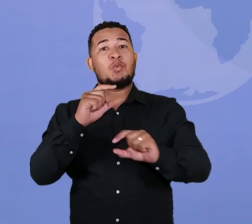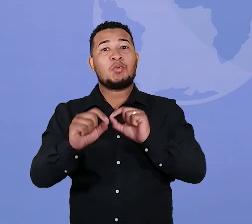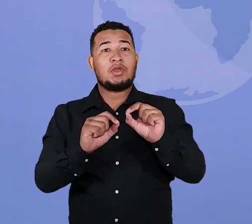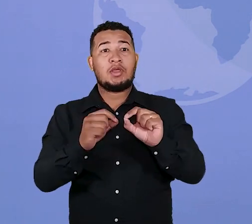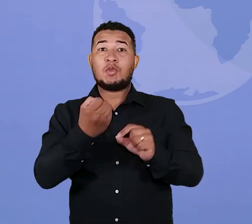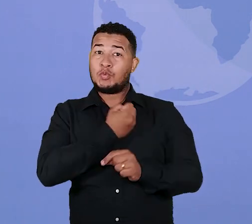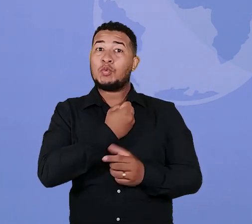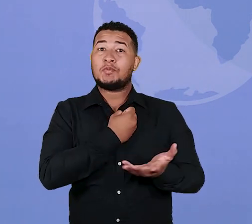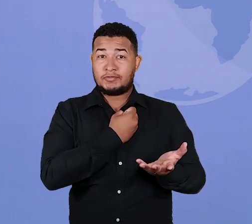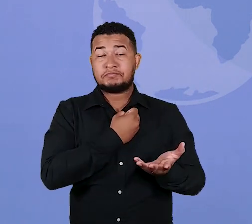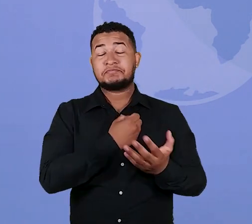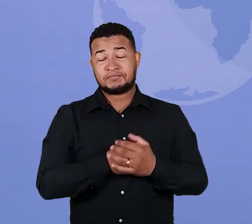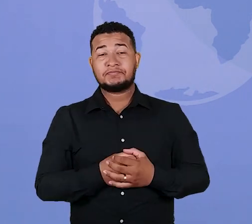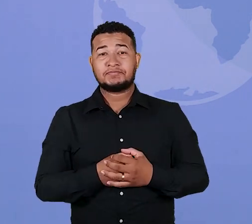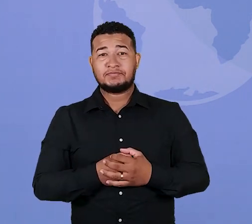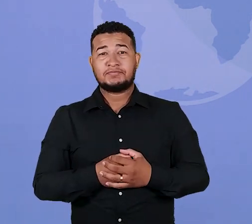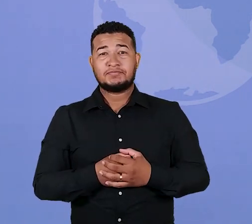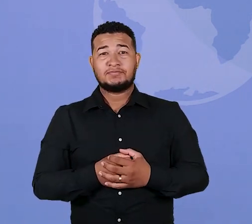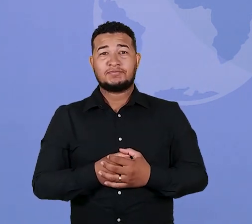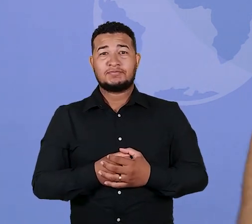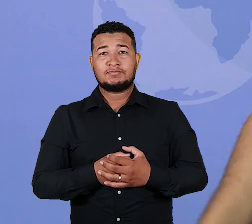têm números.